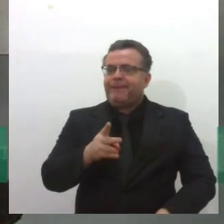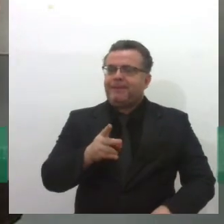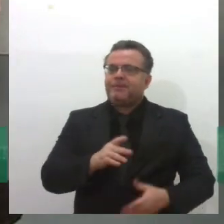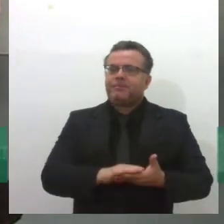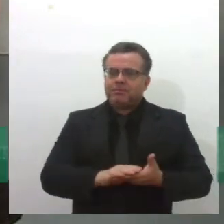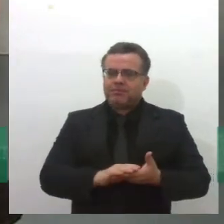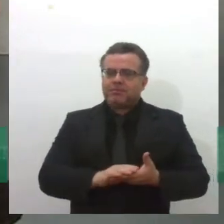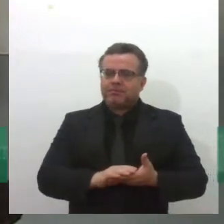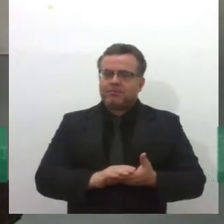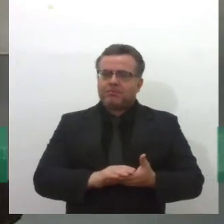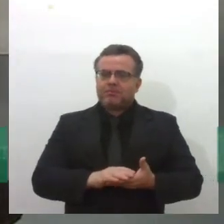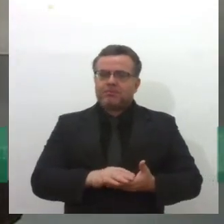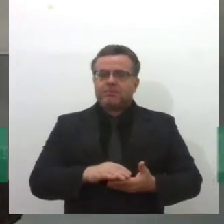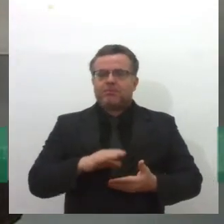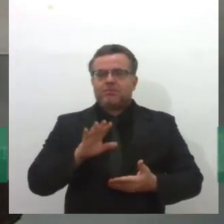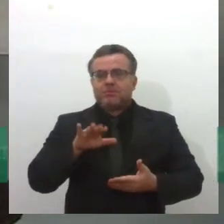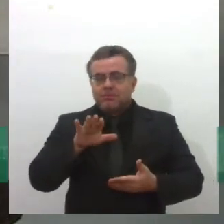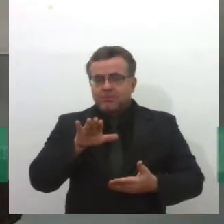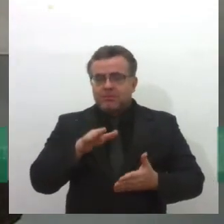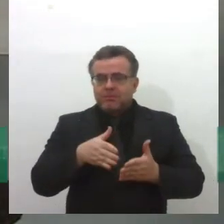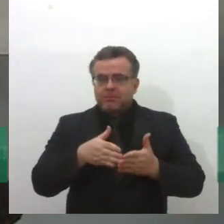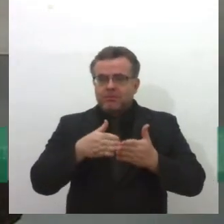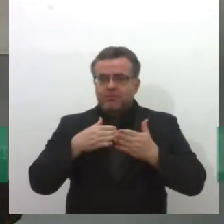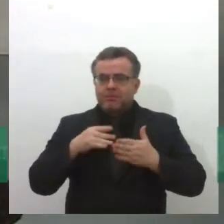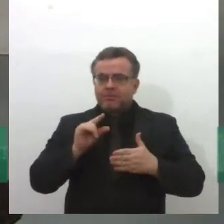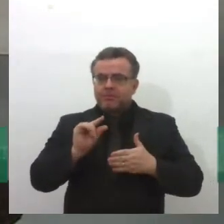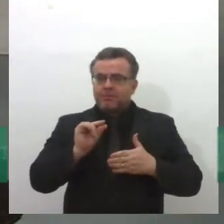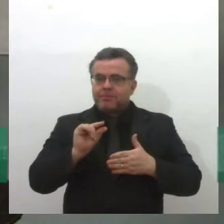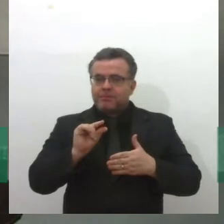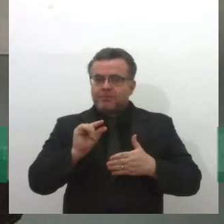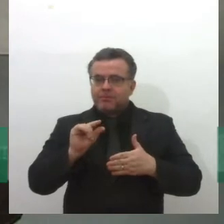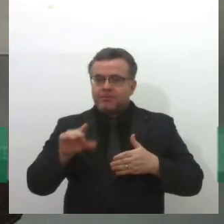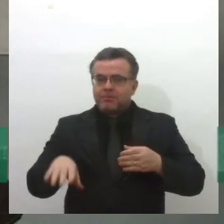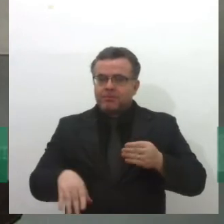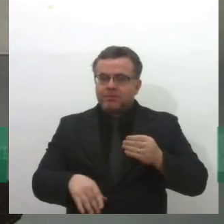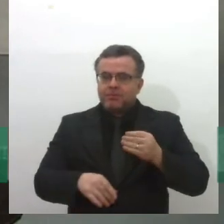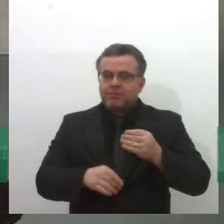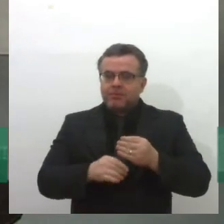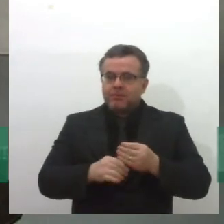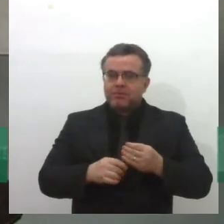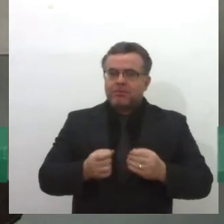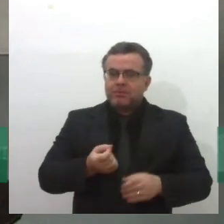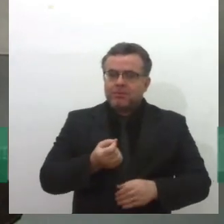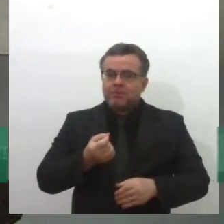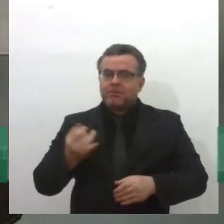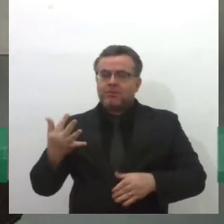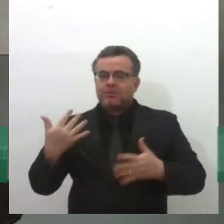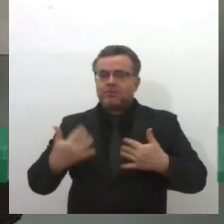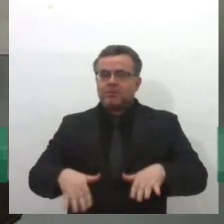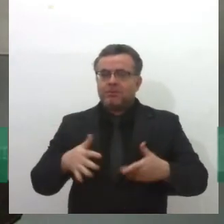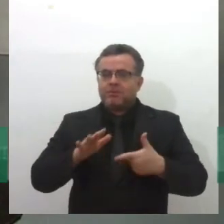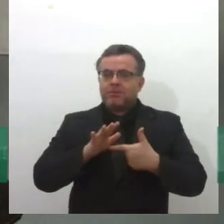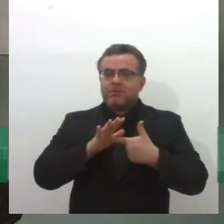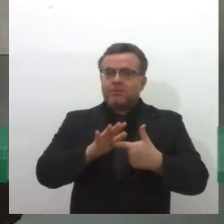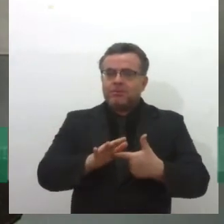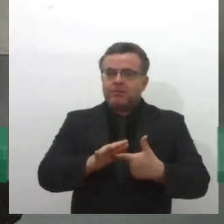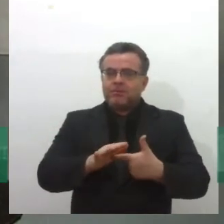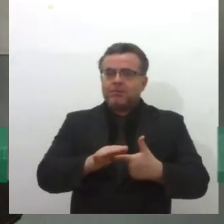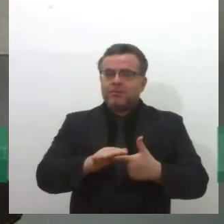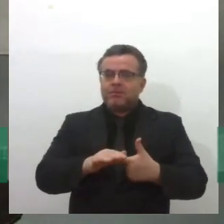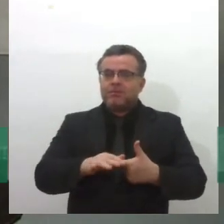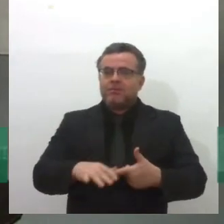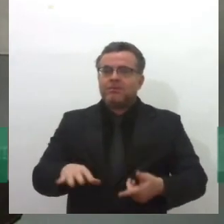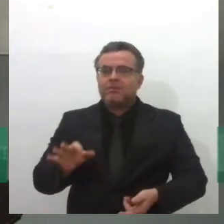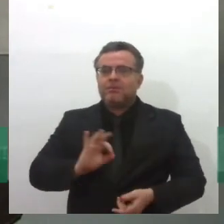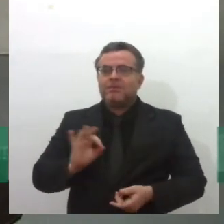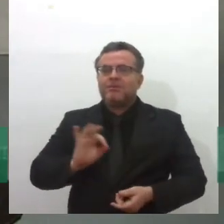João? Só uma observação, eu fiz a pergunta em termos quantitativos, mas a observação era em termos não